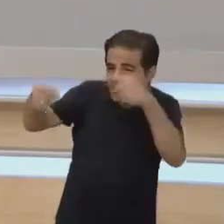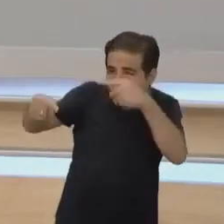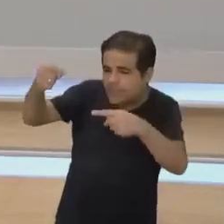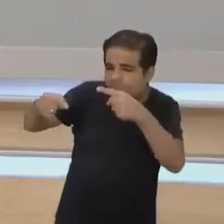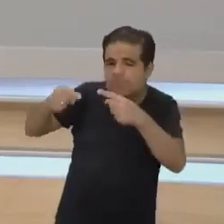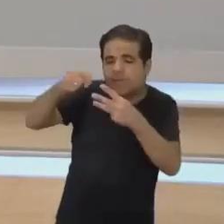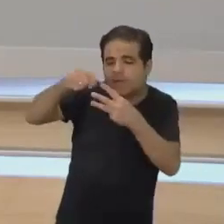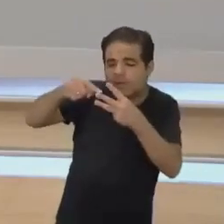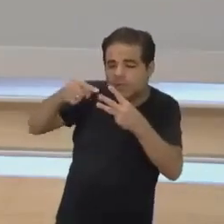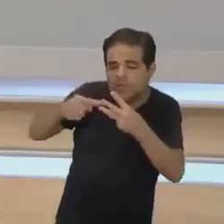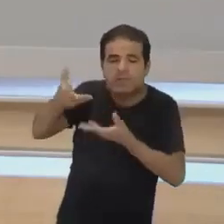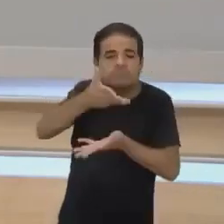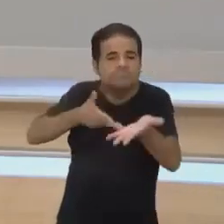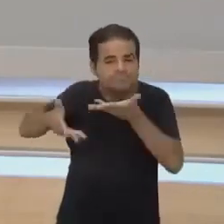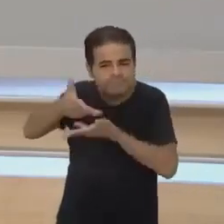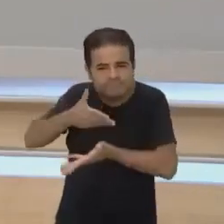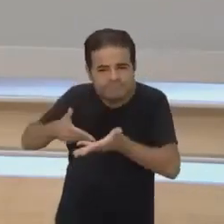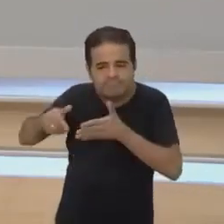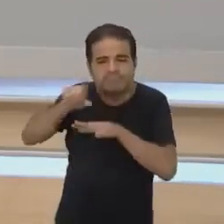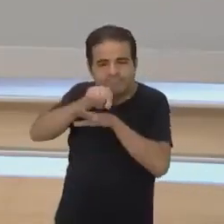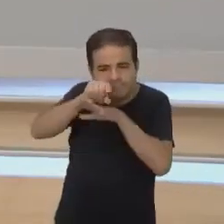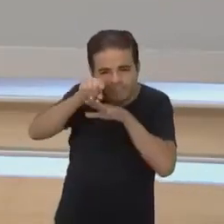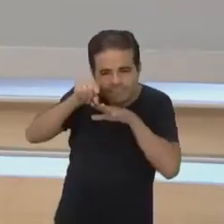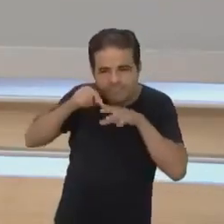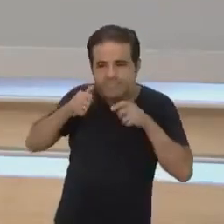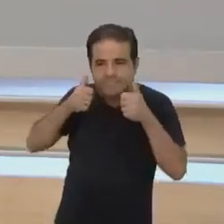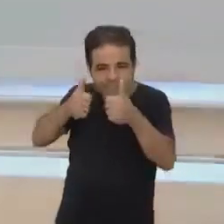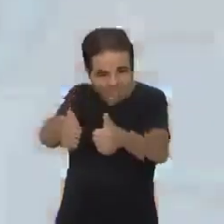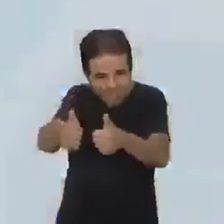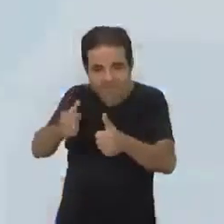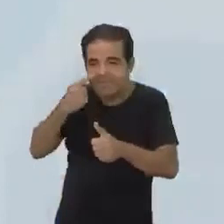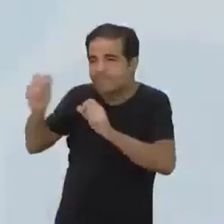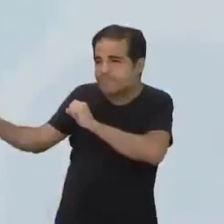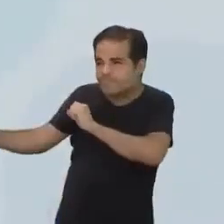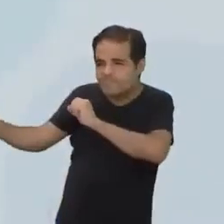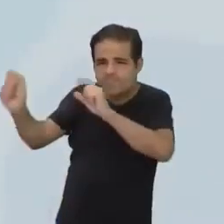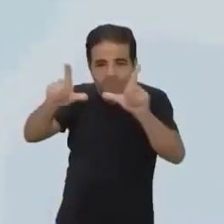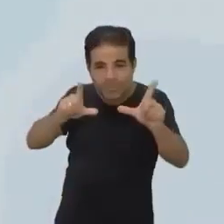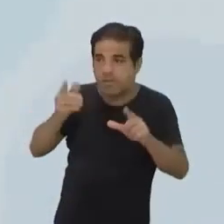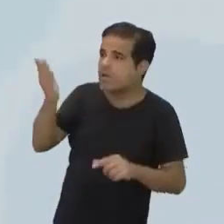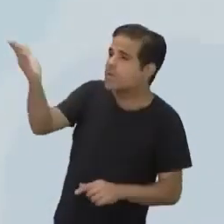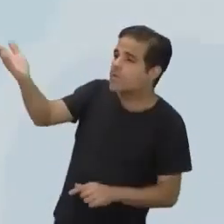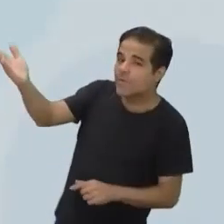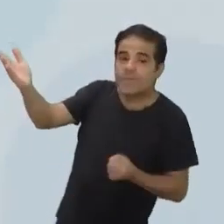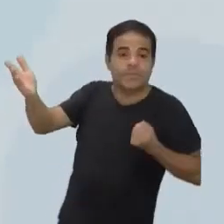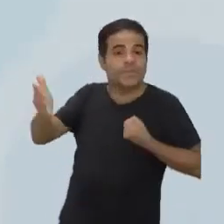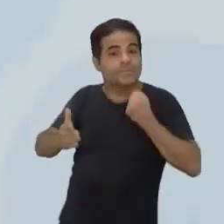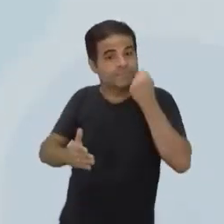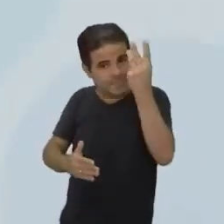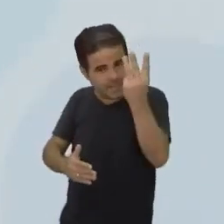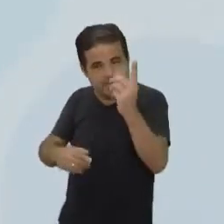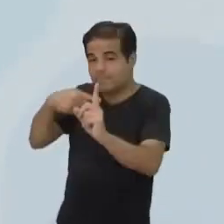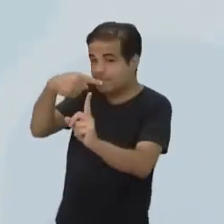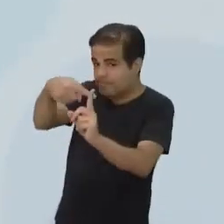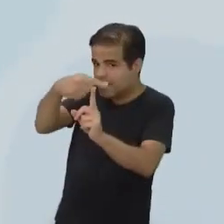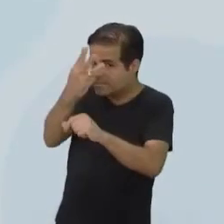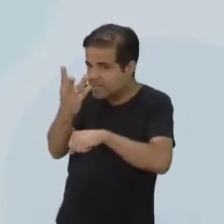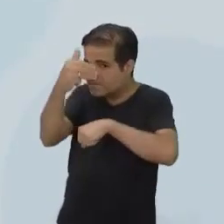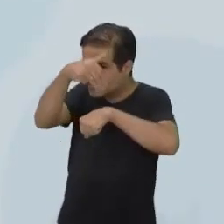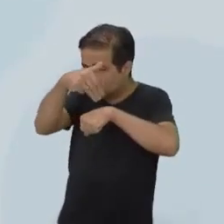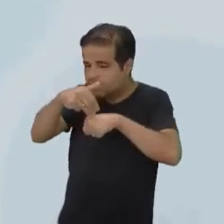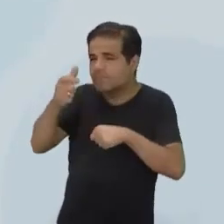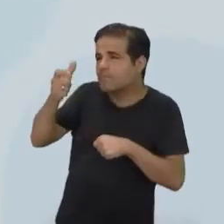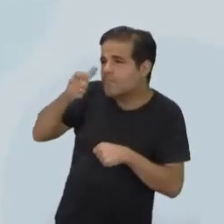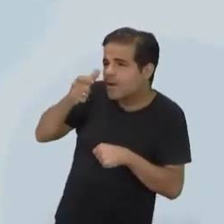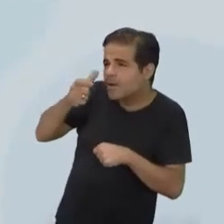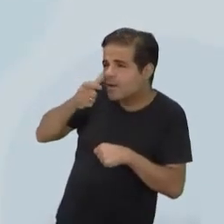as relações que ela tem com o nosso componente. Vamos lá? Essa é a imagem 3. Mais 3 minutinhos aí para